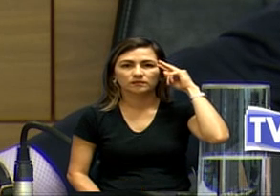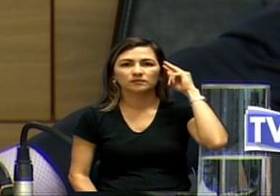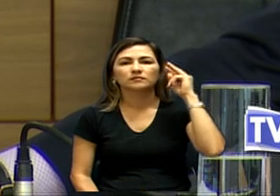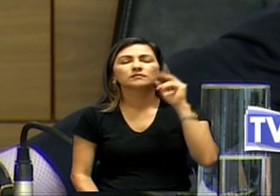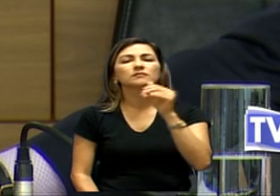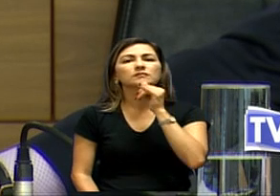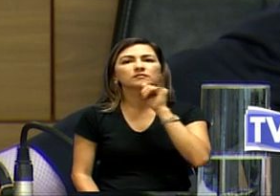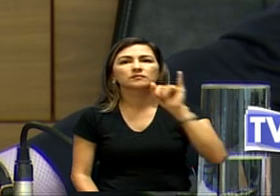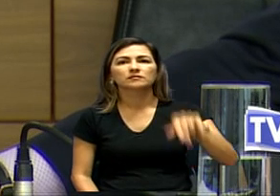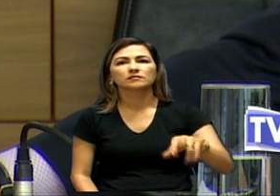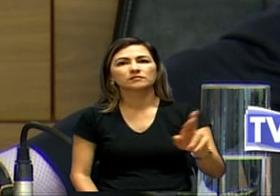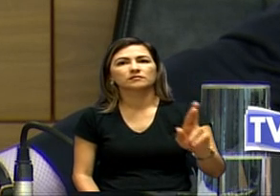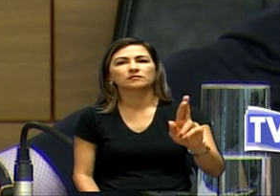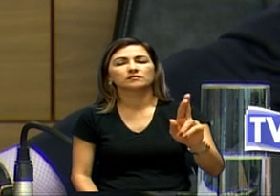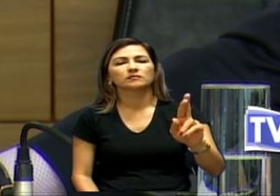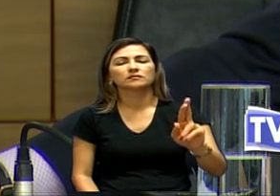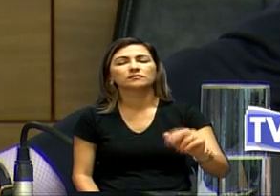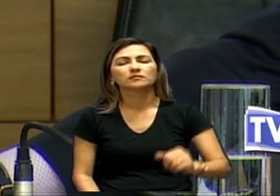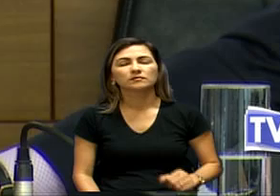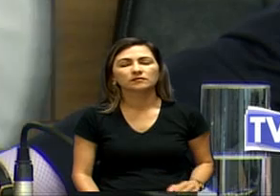Silvano Júnior.